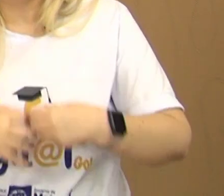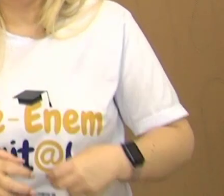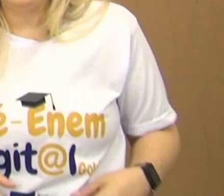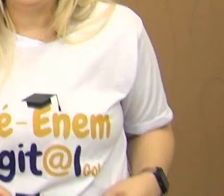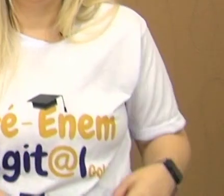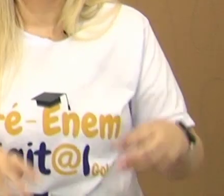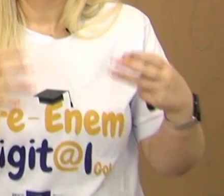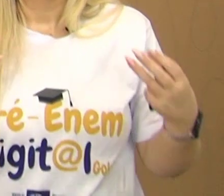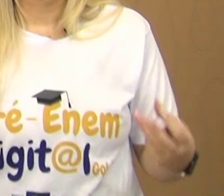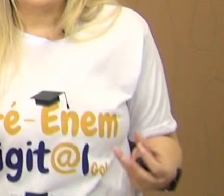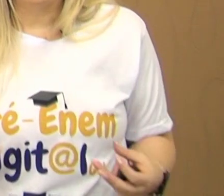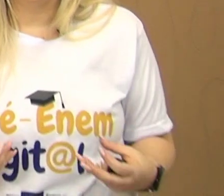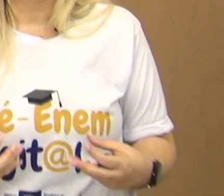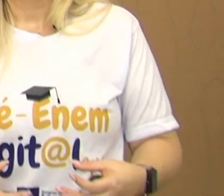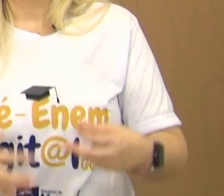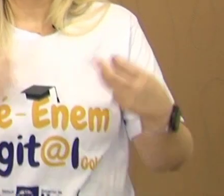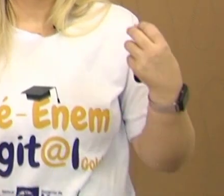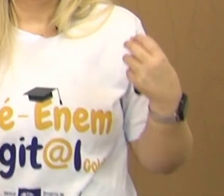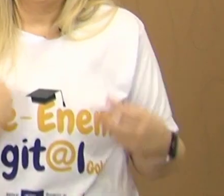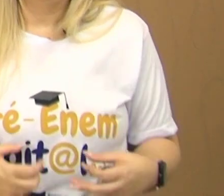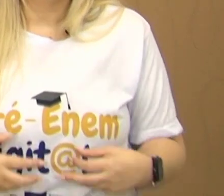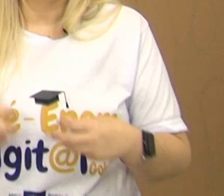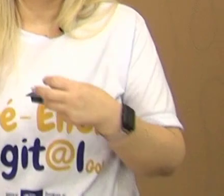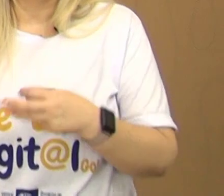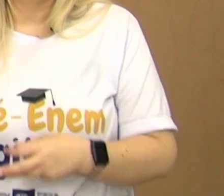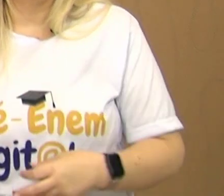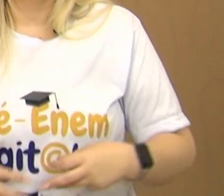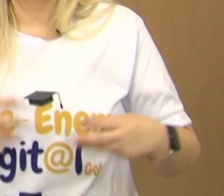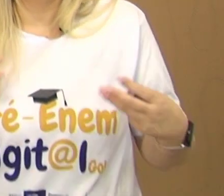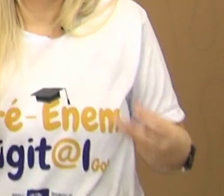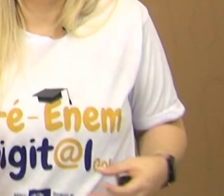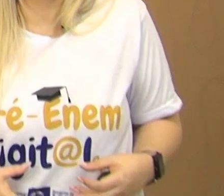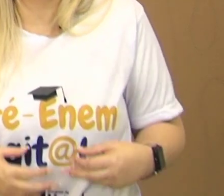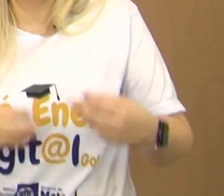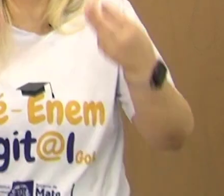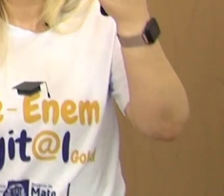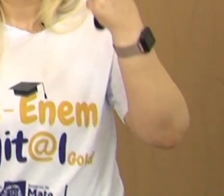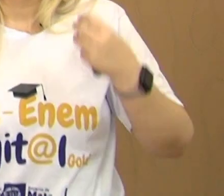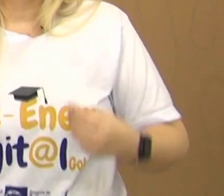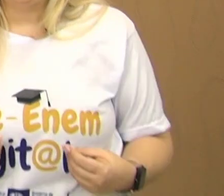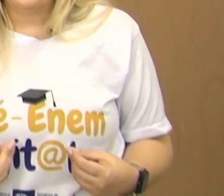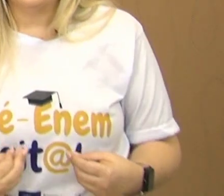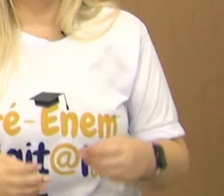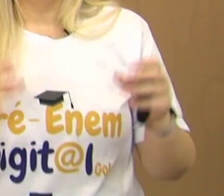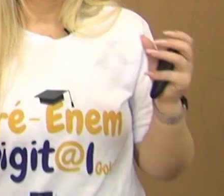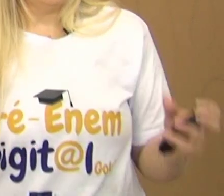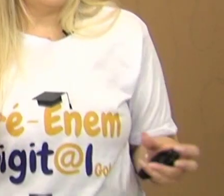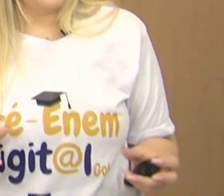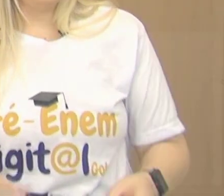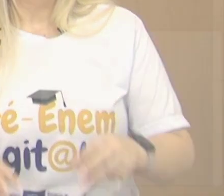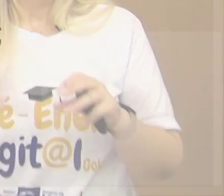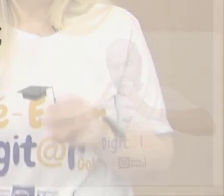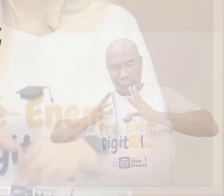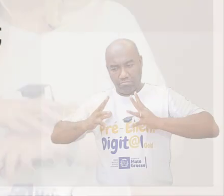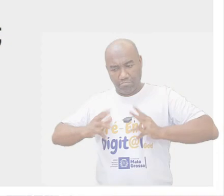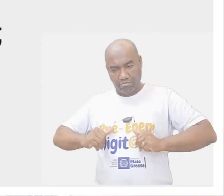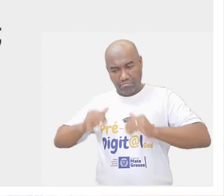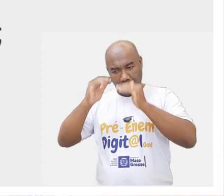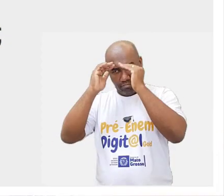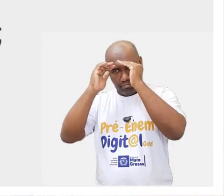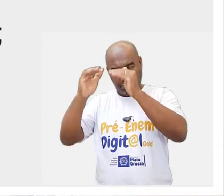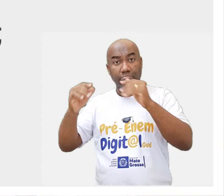ser ferido, certo? Com saúde, com educação, com respeito, de forma digna, ok?